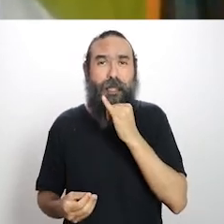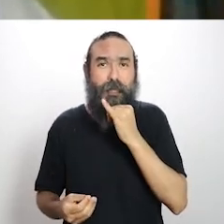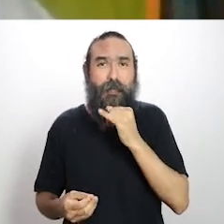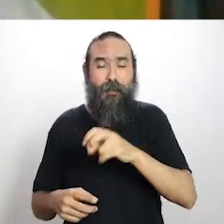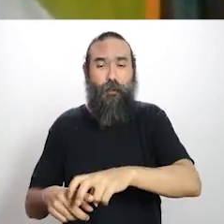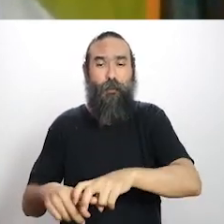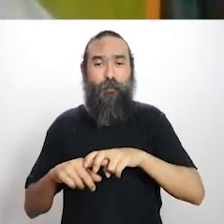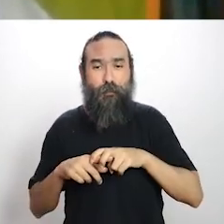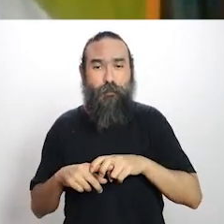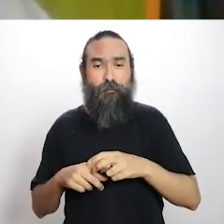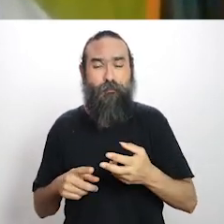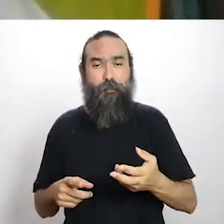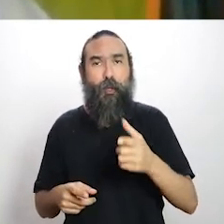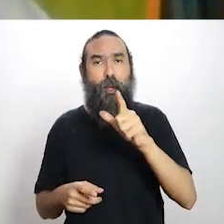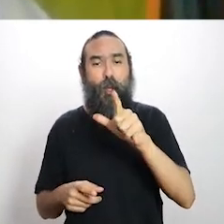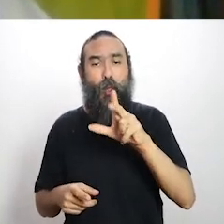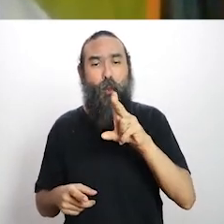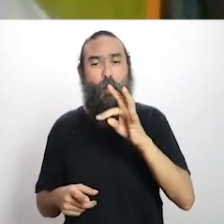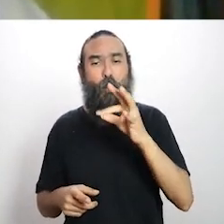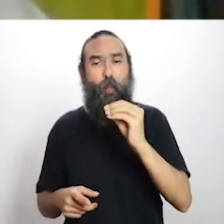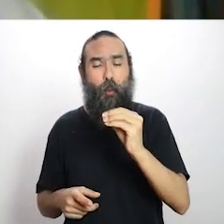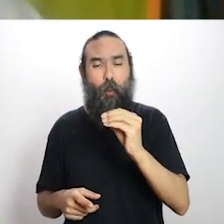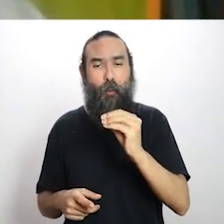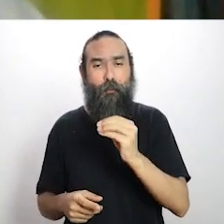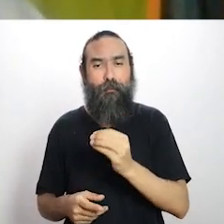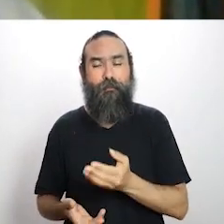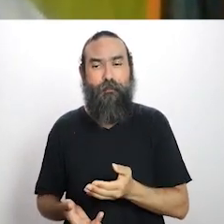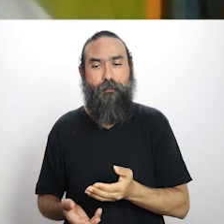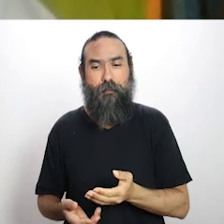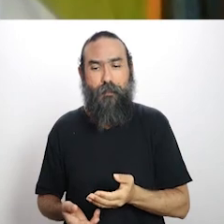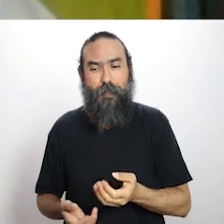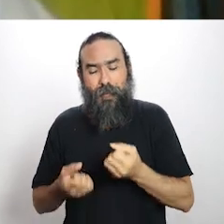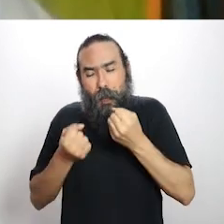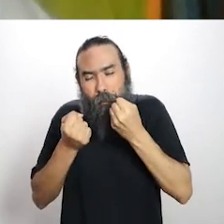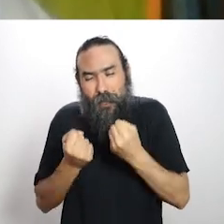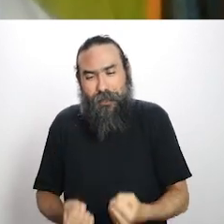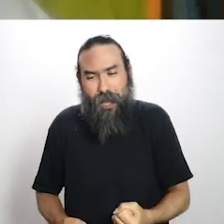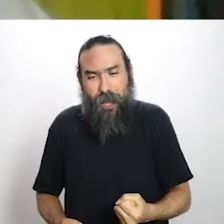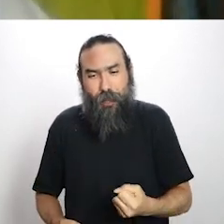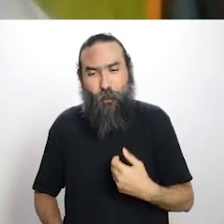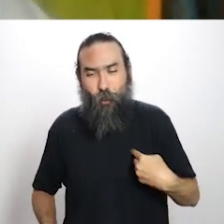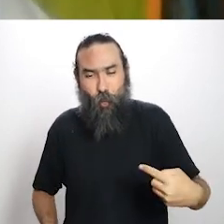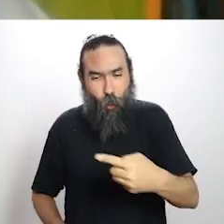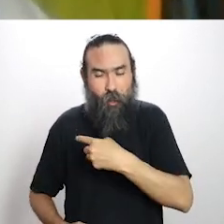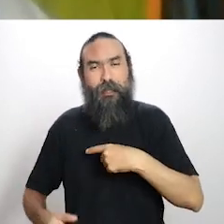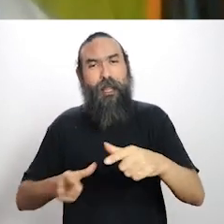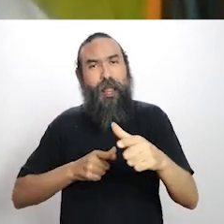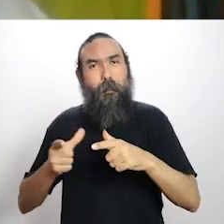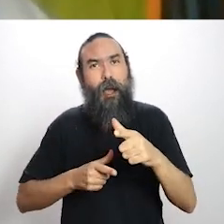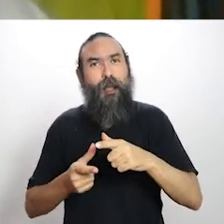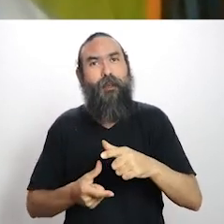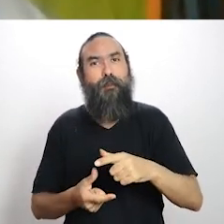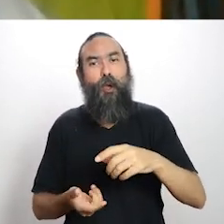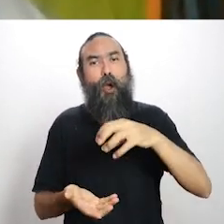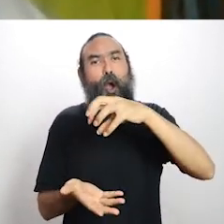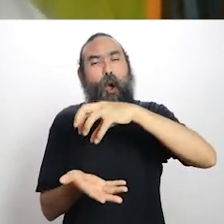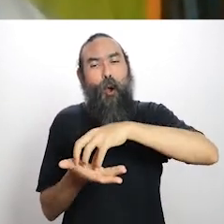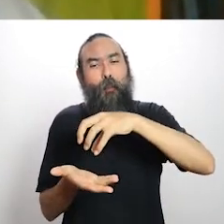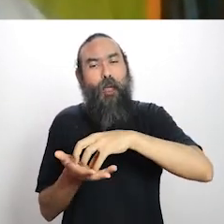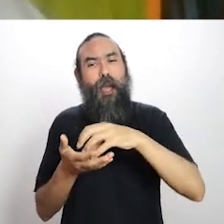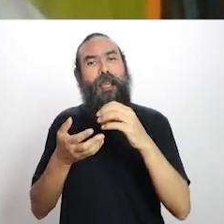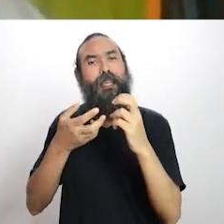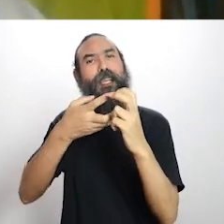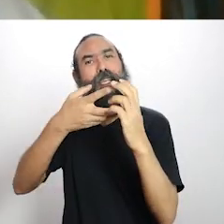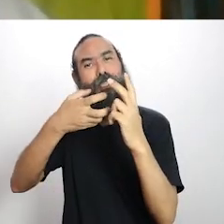todo o luto que pesa sobre nós. A gente trabalha com comunidades indígenas e, realmente, para os